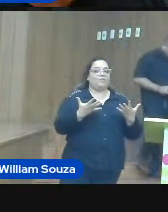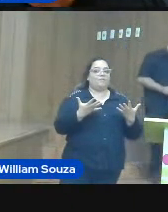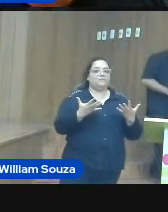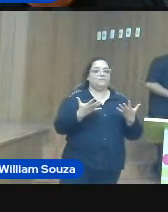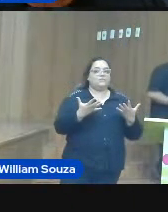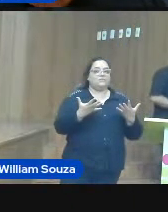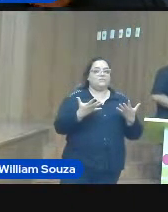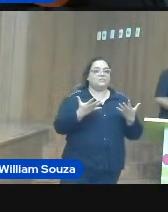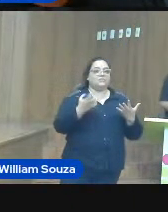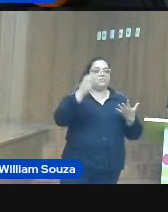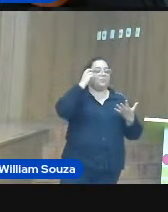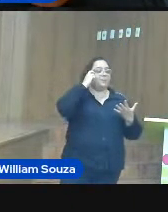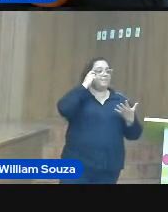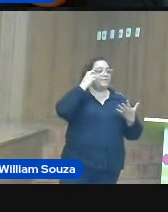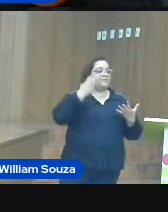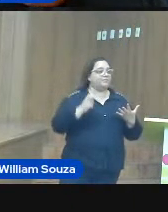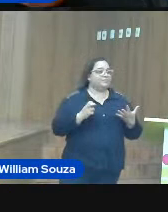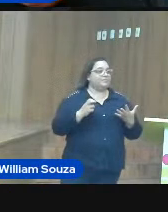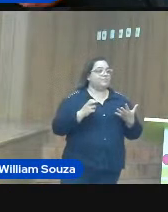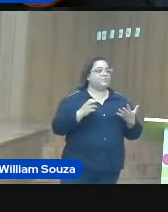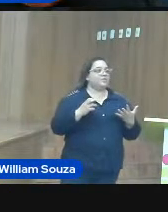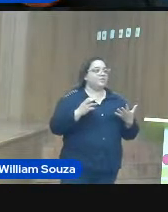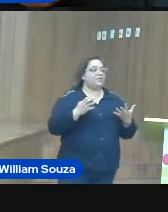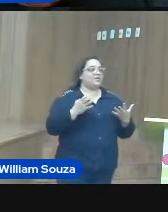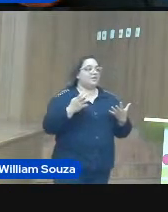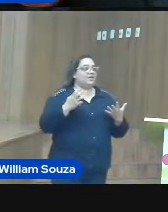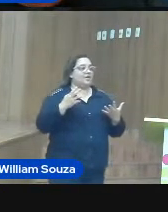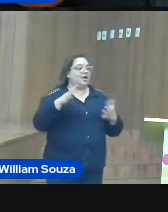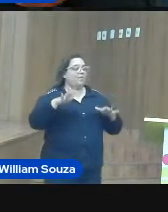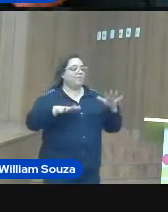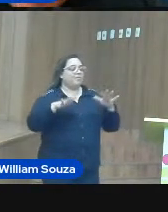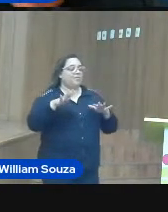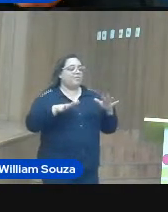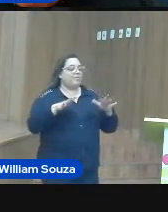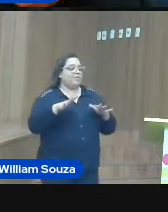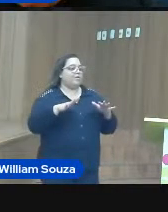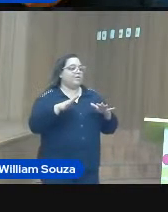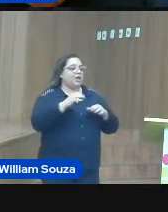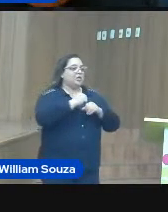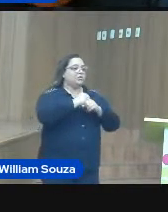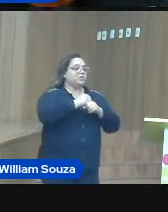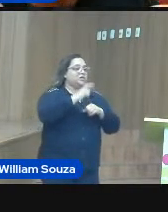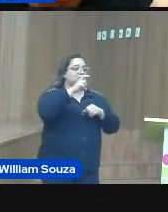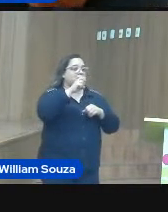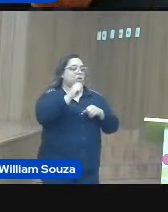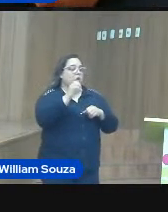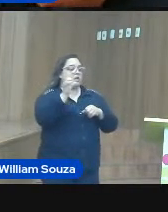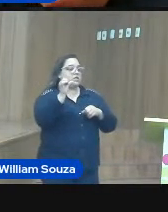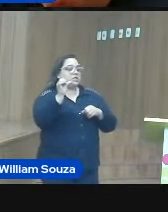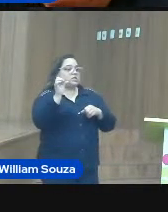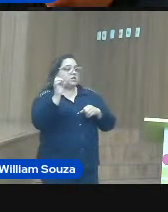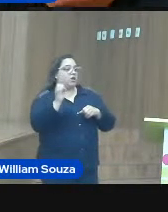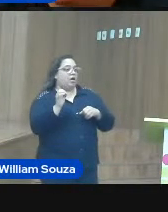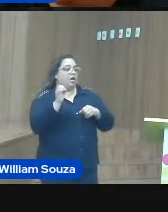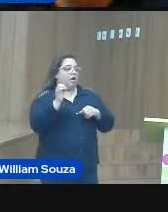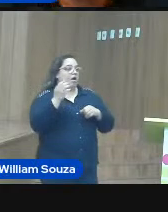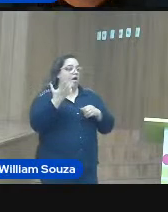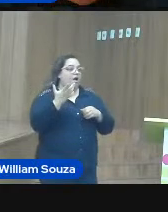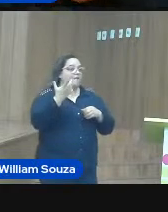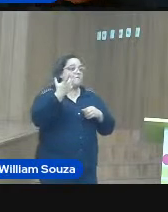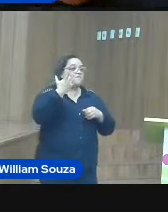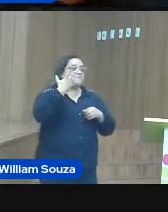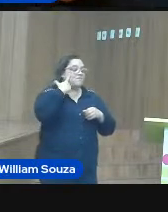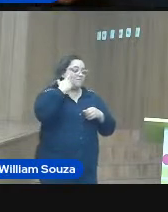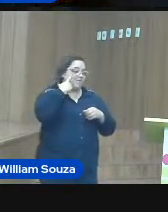a cultura, em meados da década de 50, 60, ela vê o conhecimento matemático.